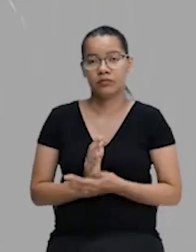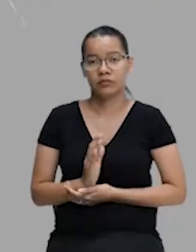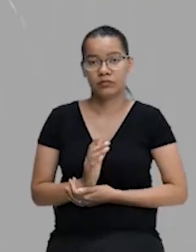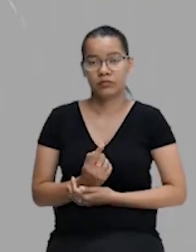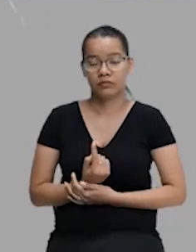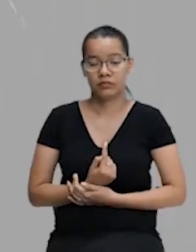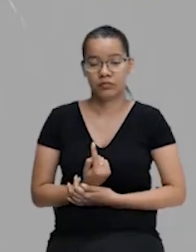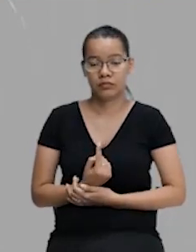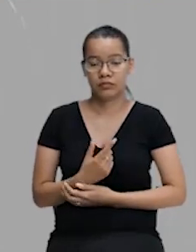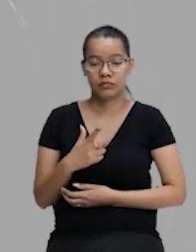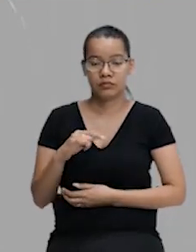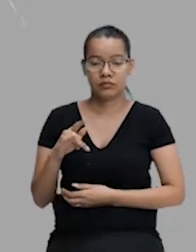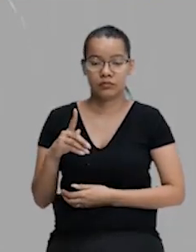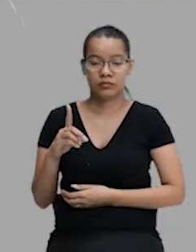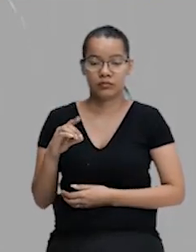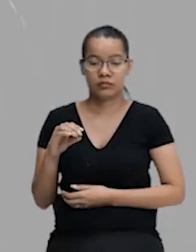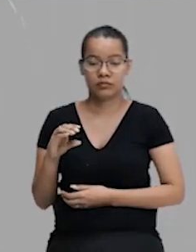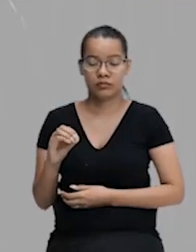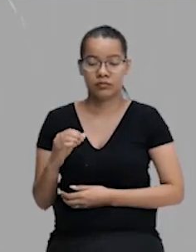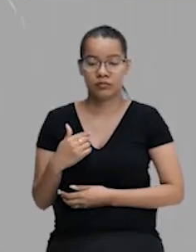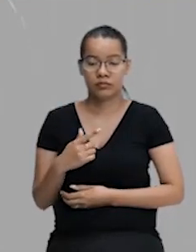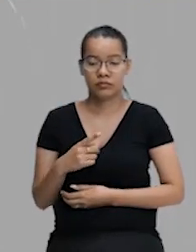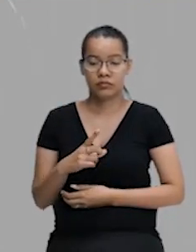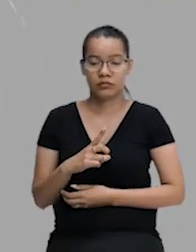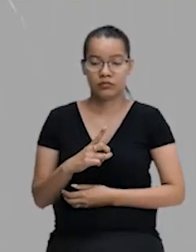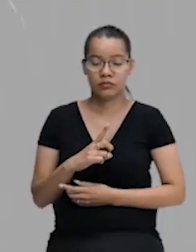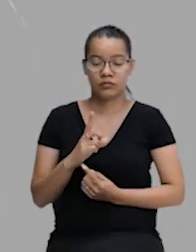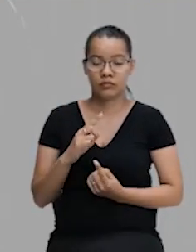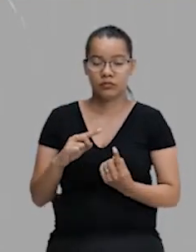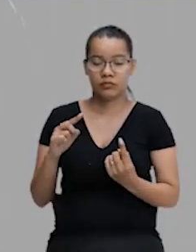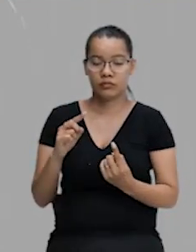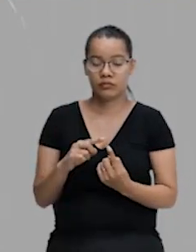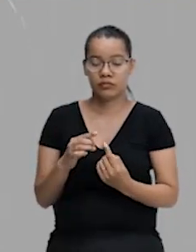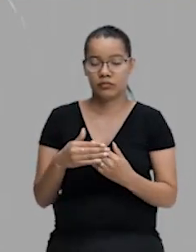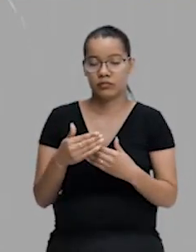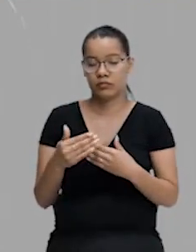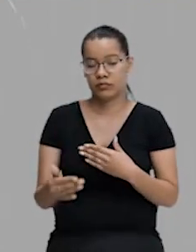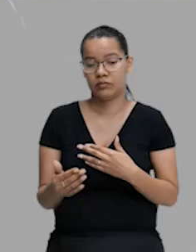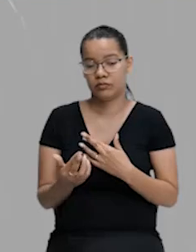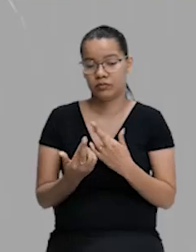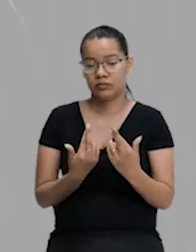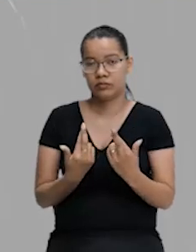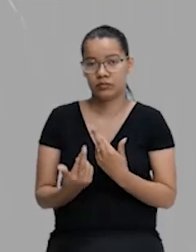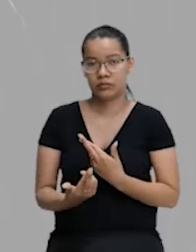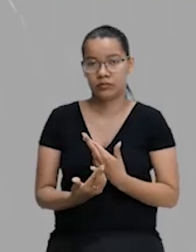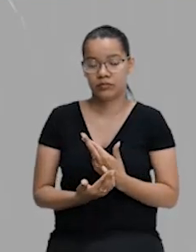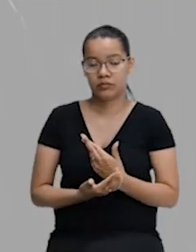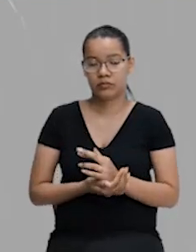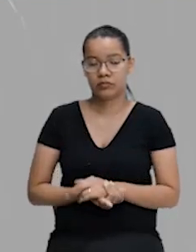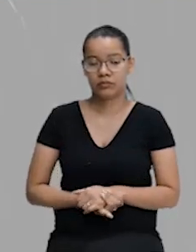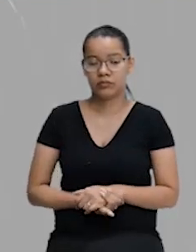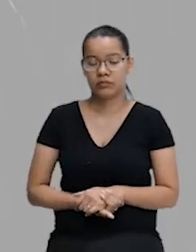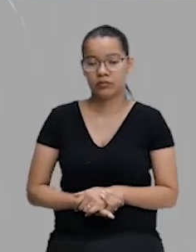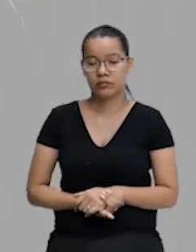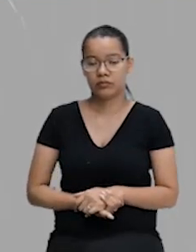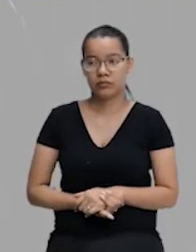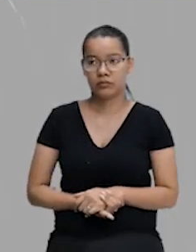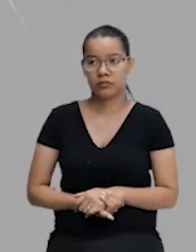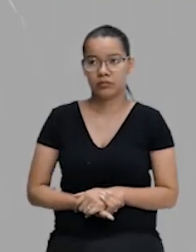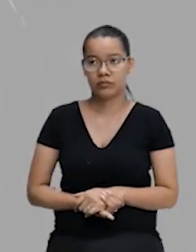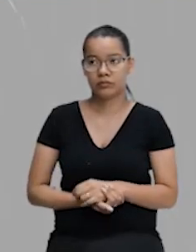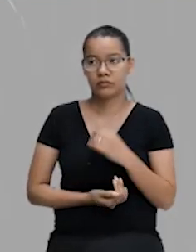de um lipídio, né? Eu vou obter um lipídio a partir da reação de um ácido graxo com